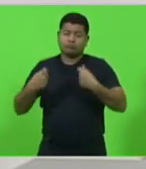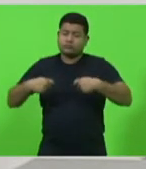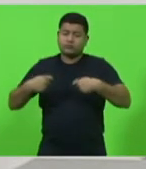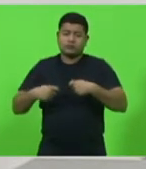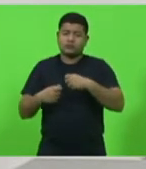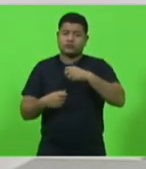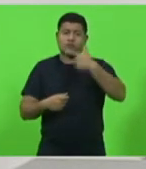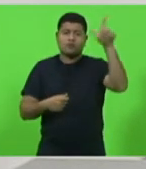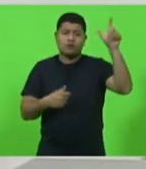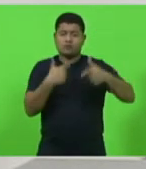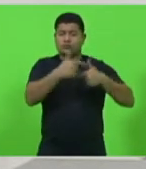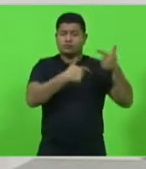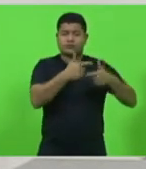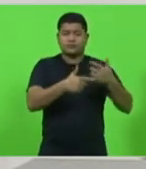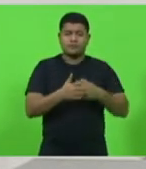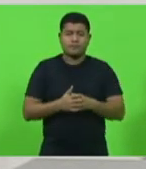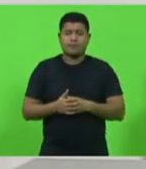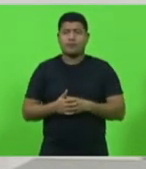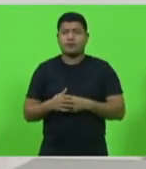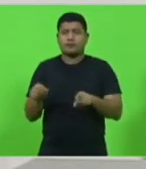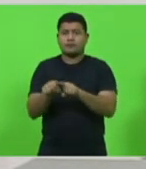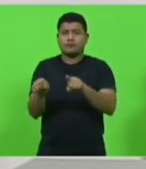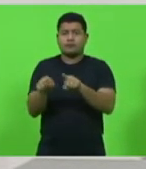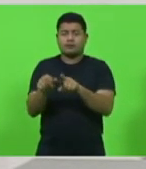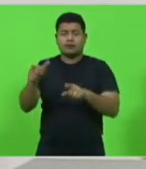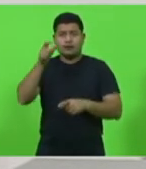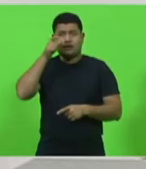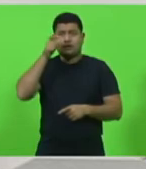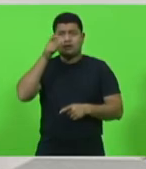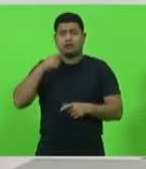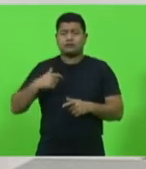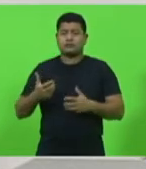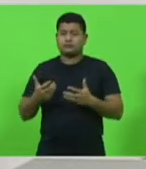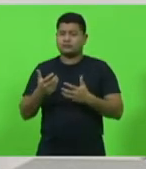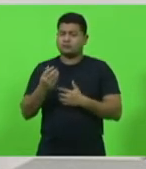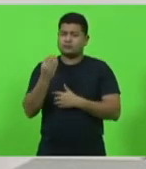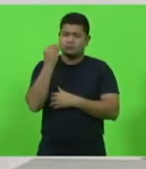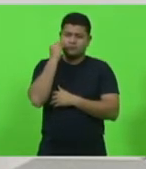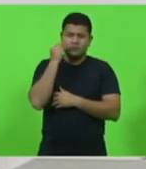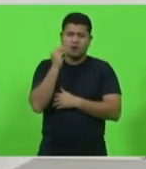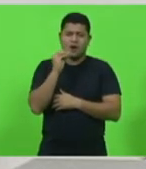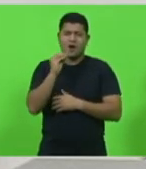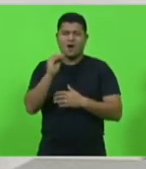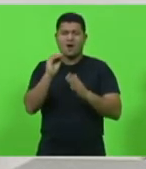e a da Rádio Alesc e da TVAL. É a todos vocês um beijo no coração.